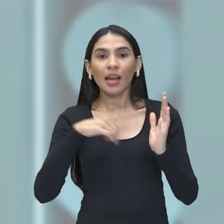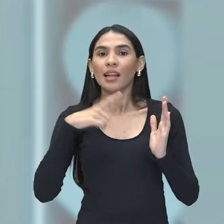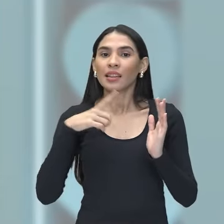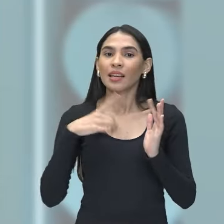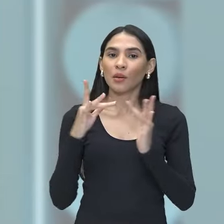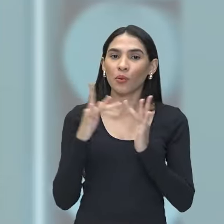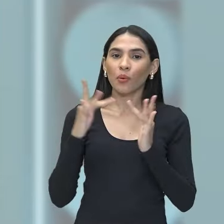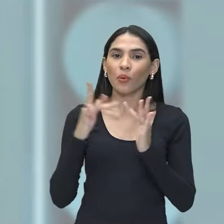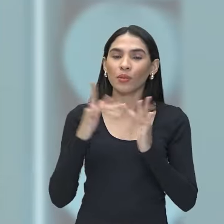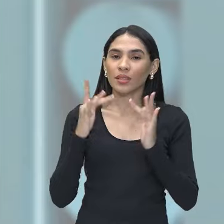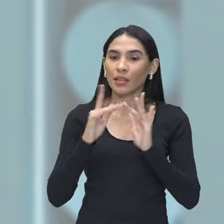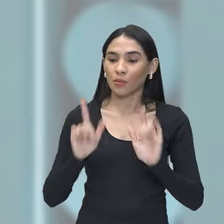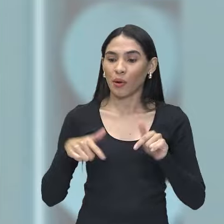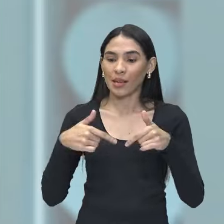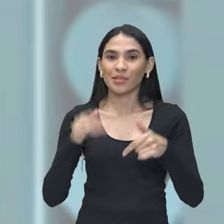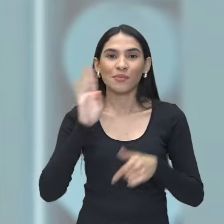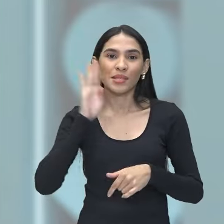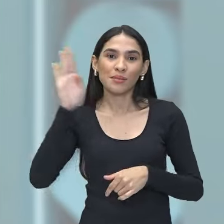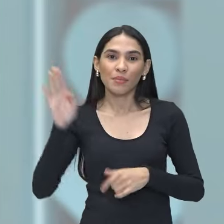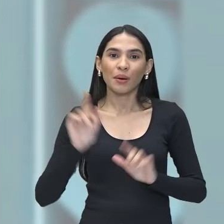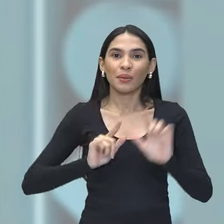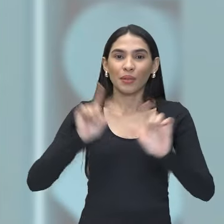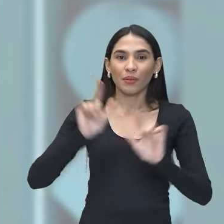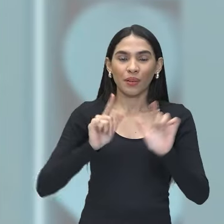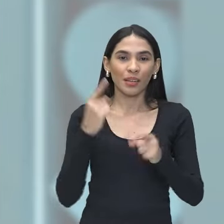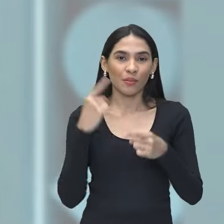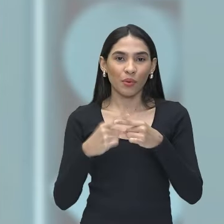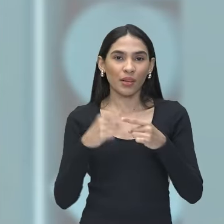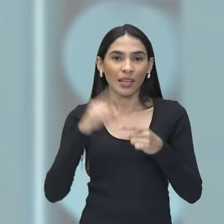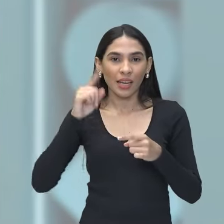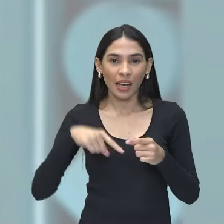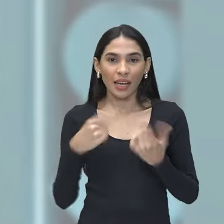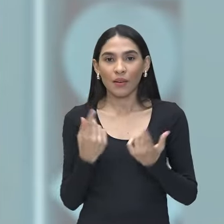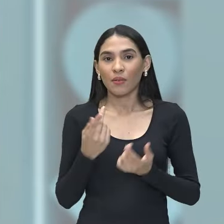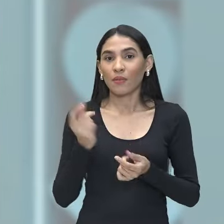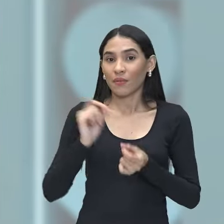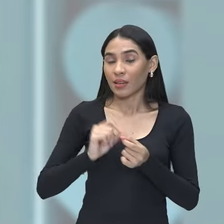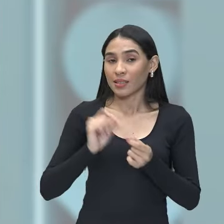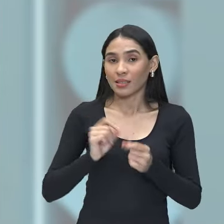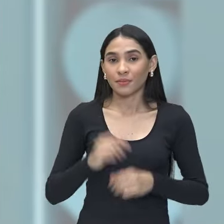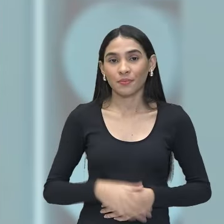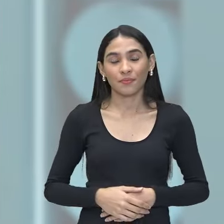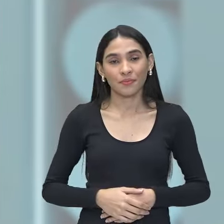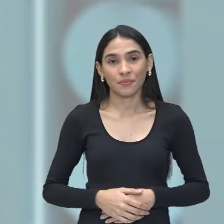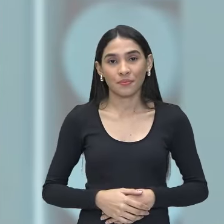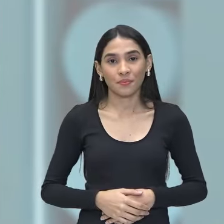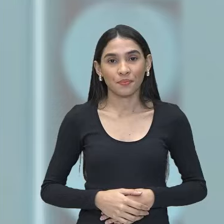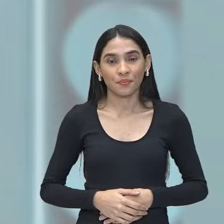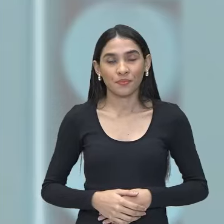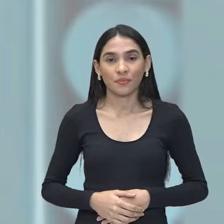justamente às ações principais das personagens, porque é o que ele quer fazer. E assim,